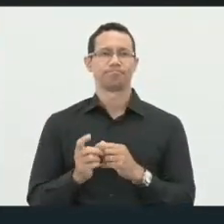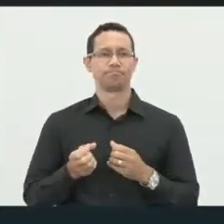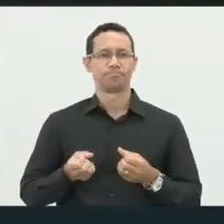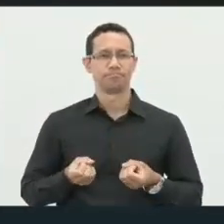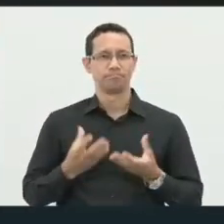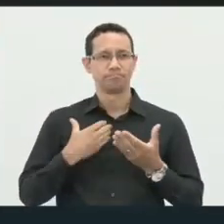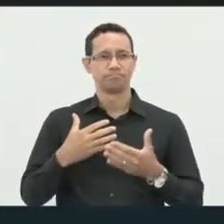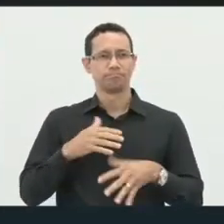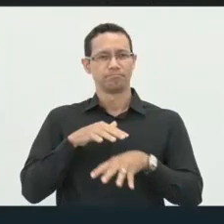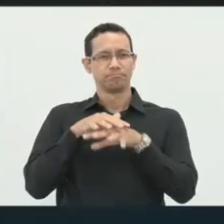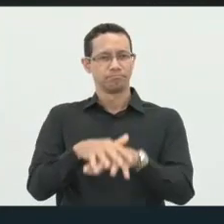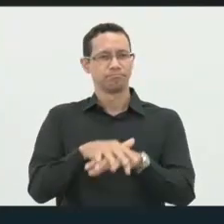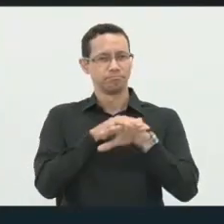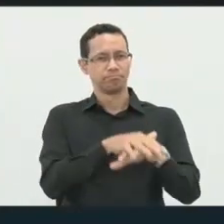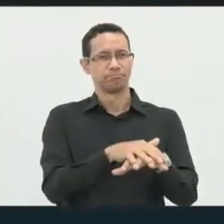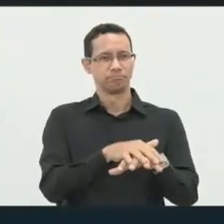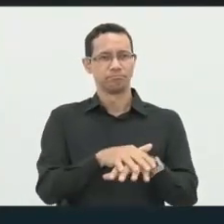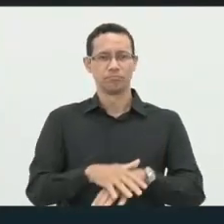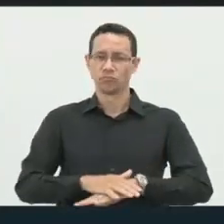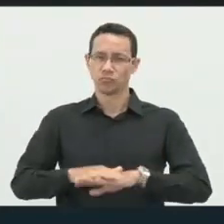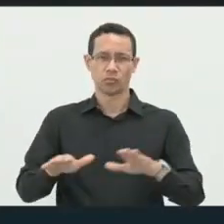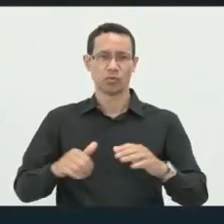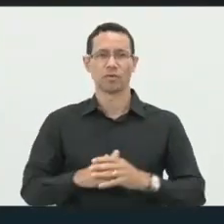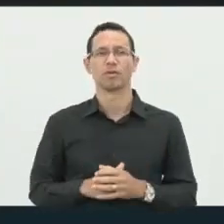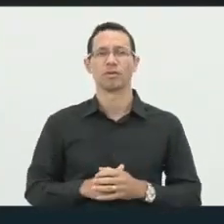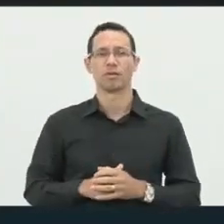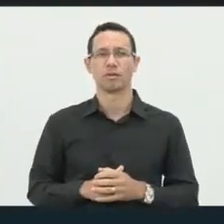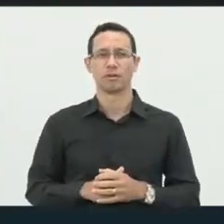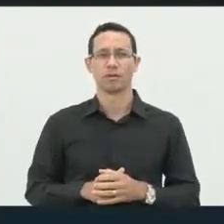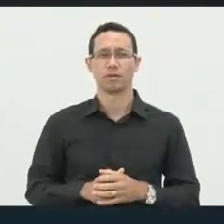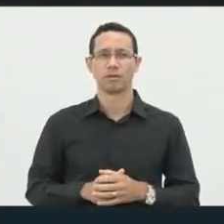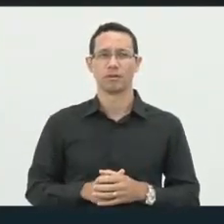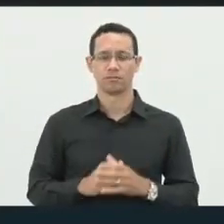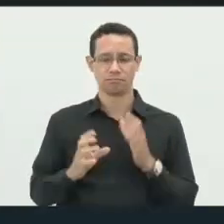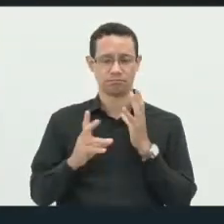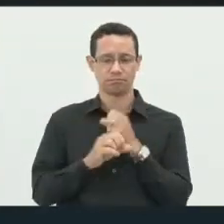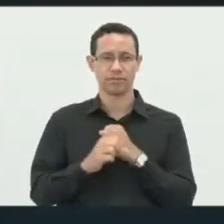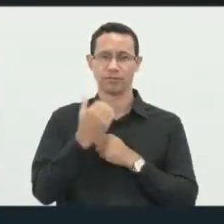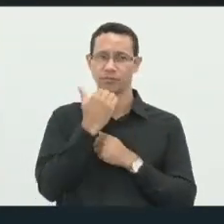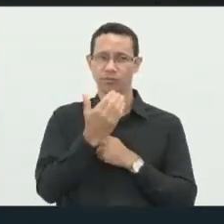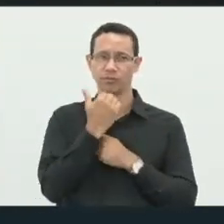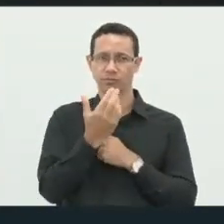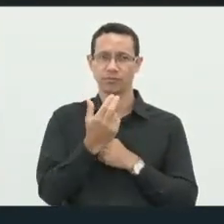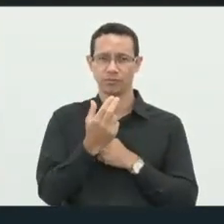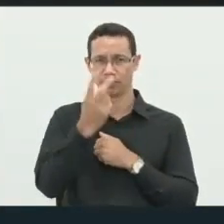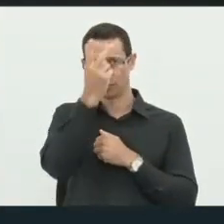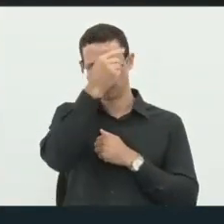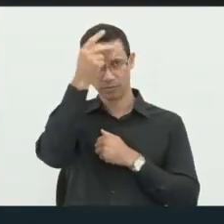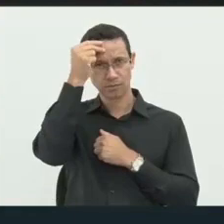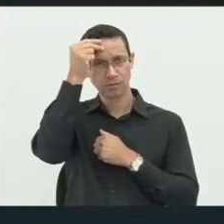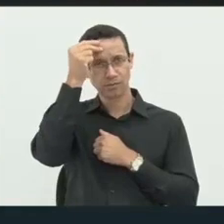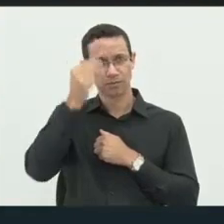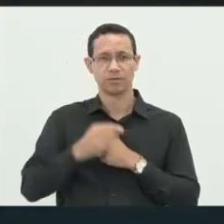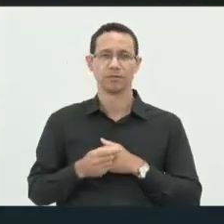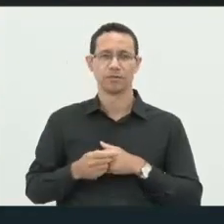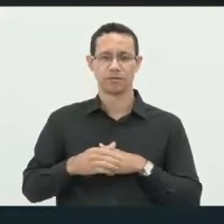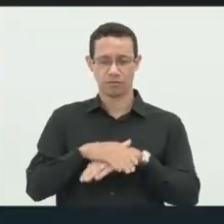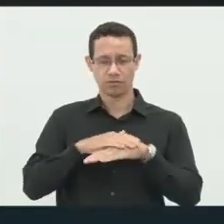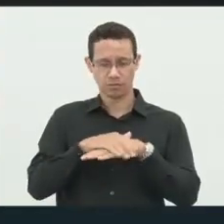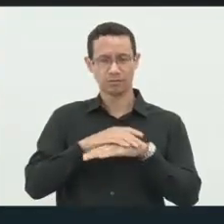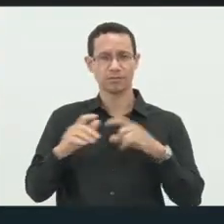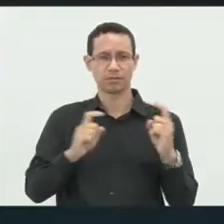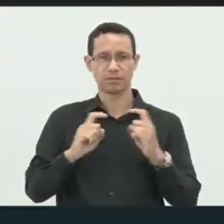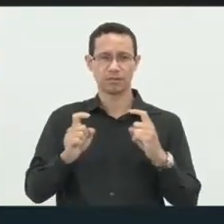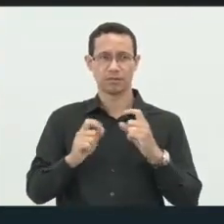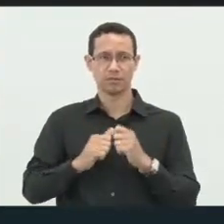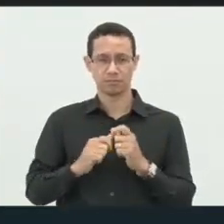dos vereadores da base apenas por estar aqui essa falta de cor Então vamos apelar Prefeito faz uma reunião o ano passado eu acho